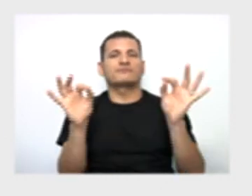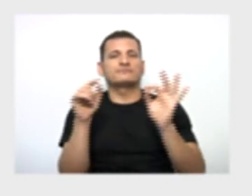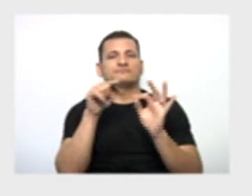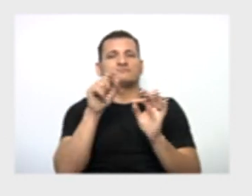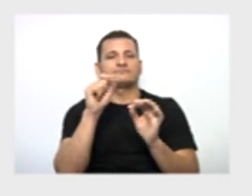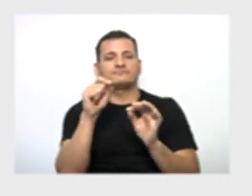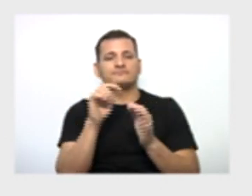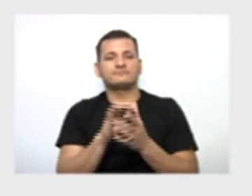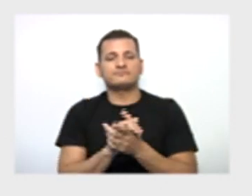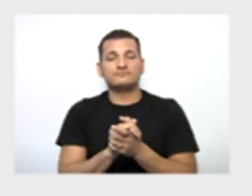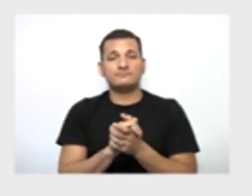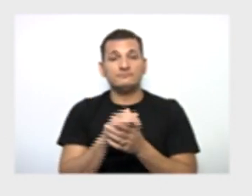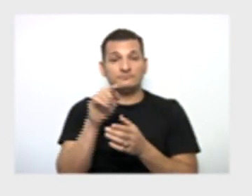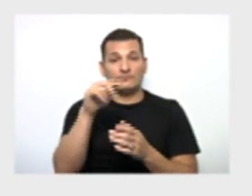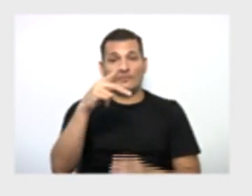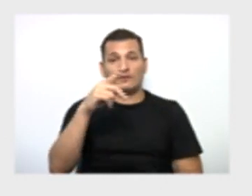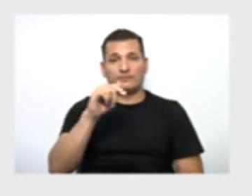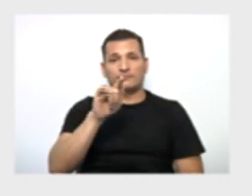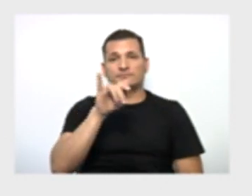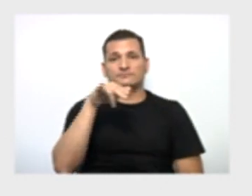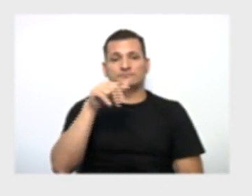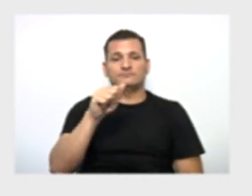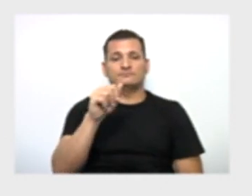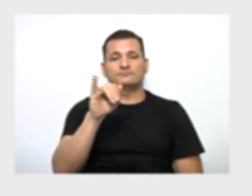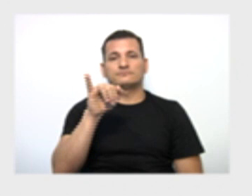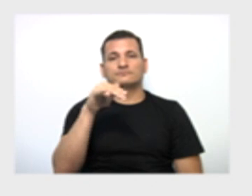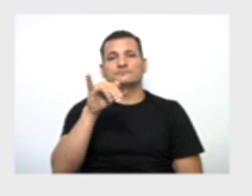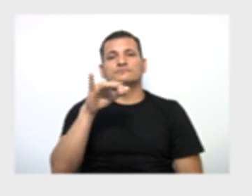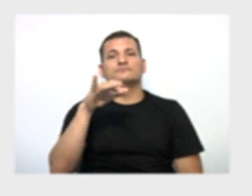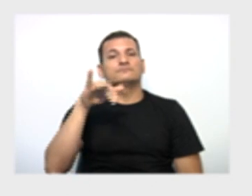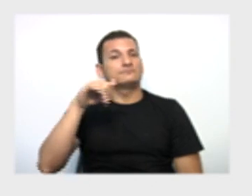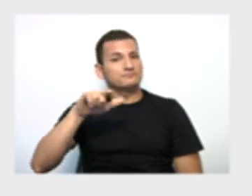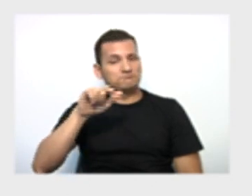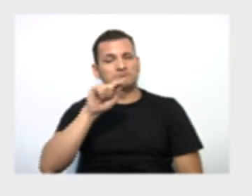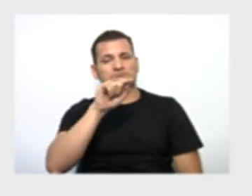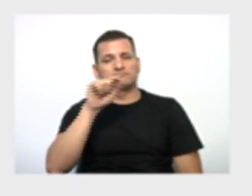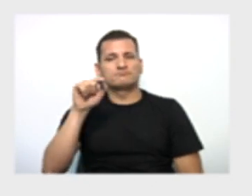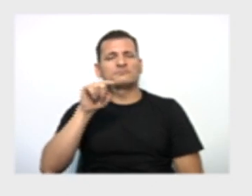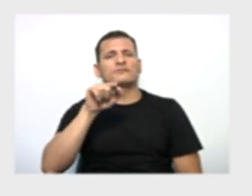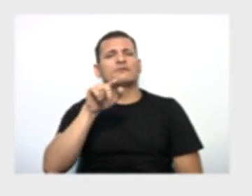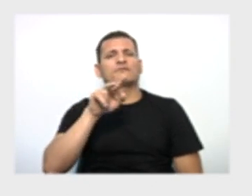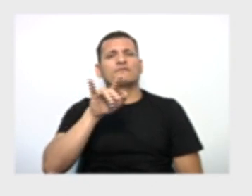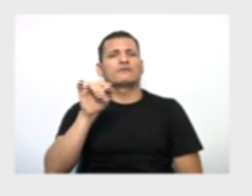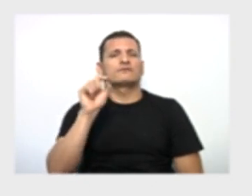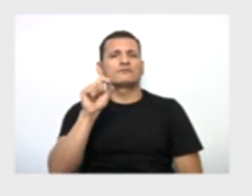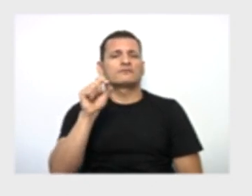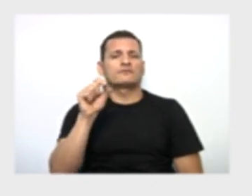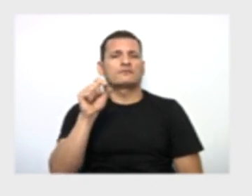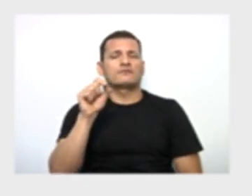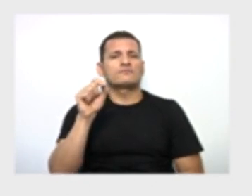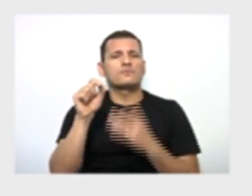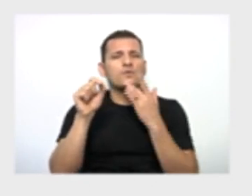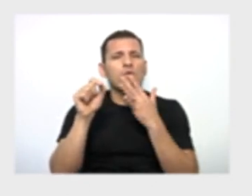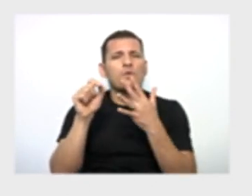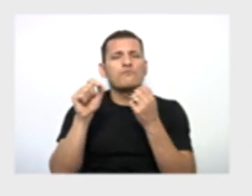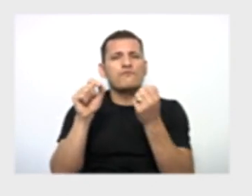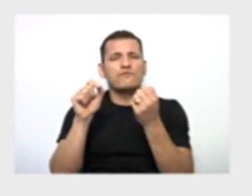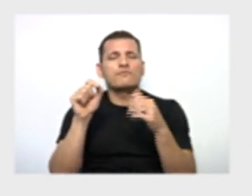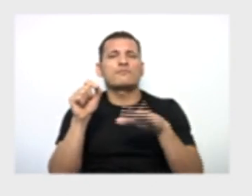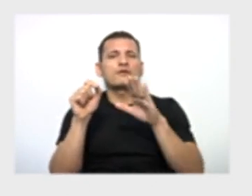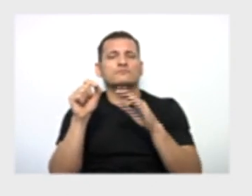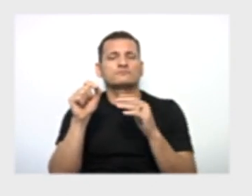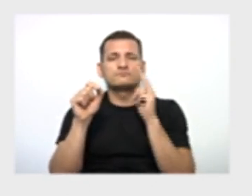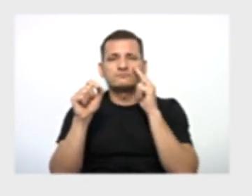tô dizendo que as palavras página e inicial vão ficar com ênfase. O que elas